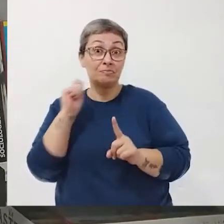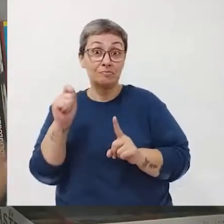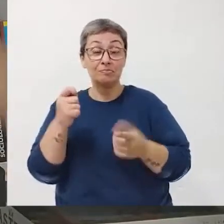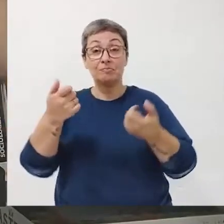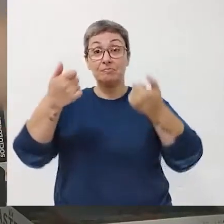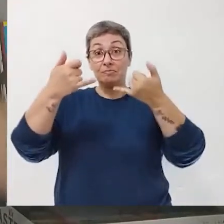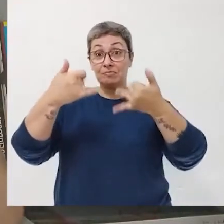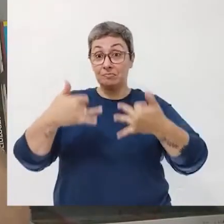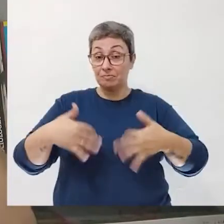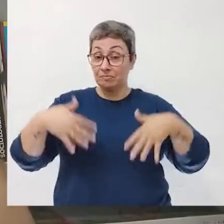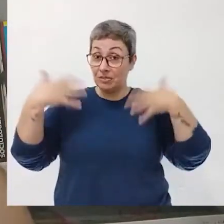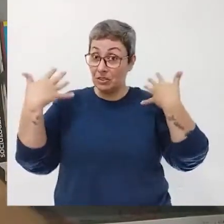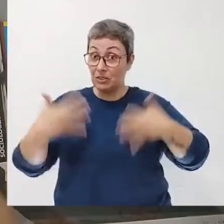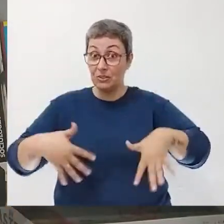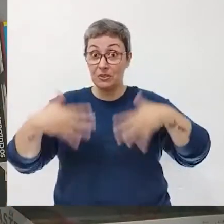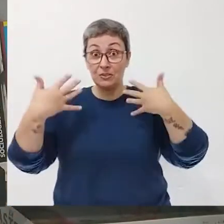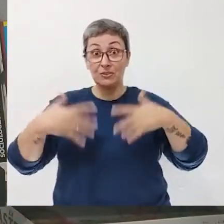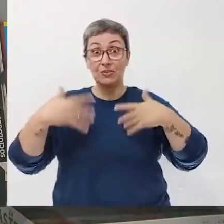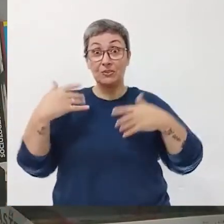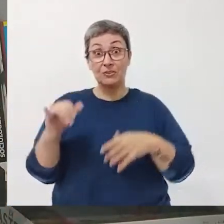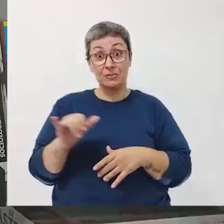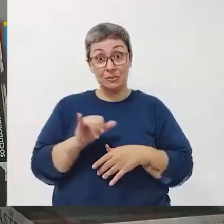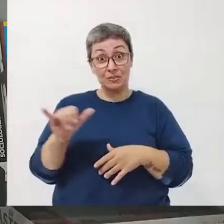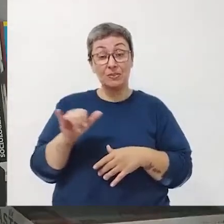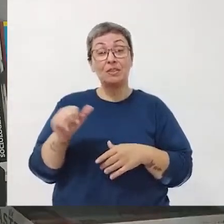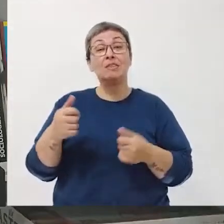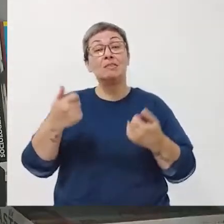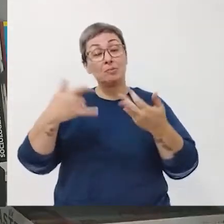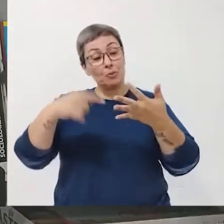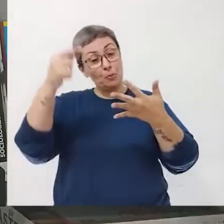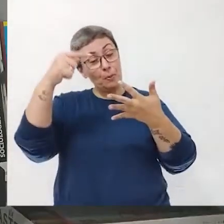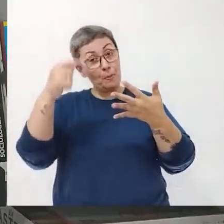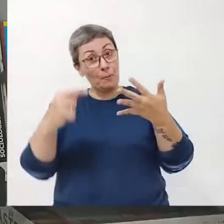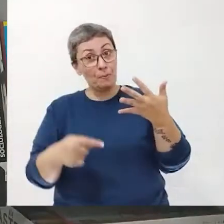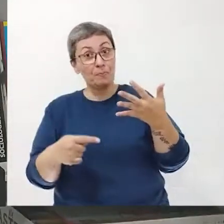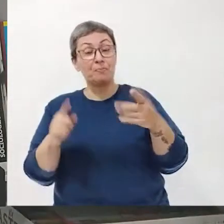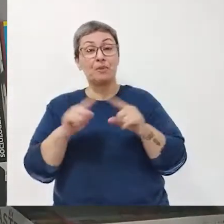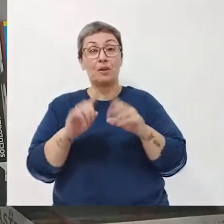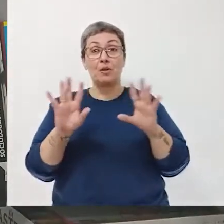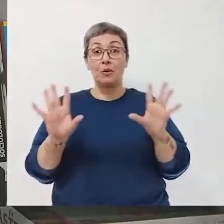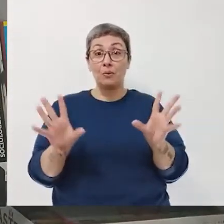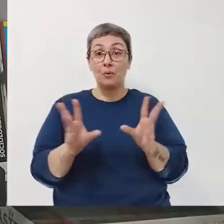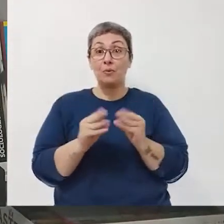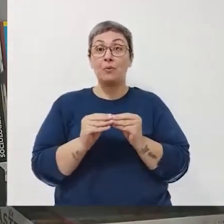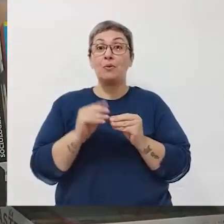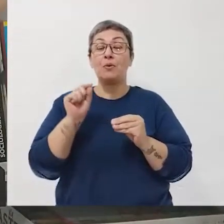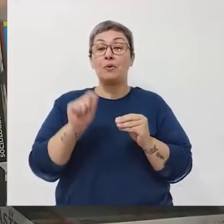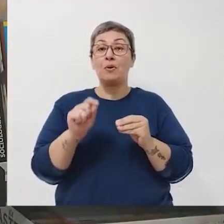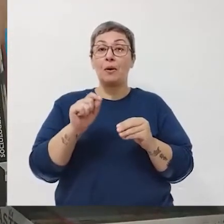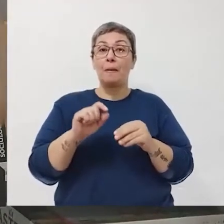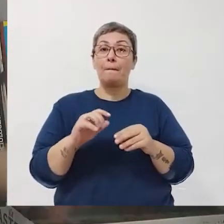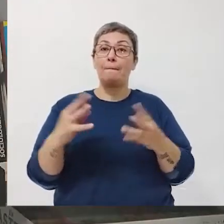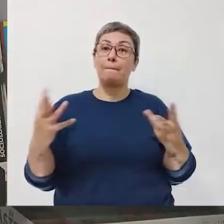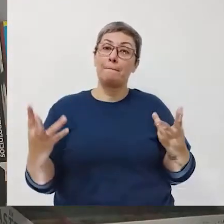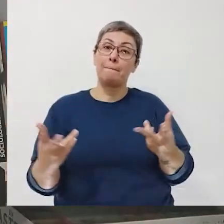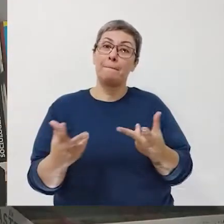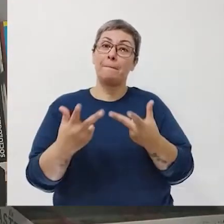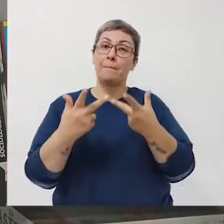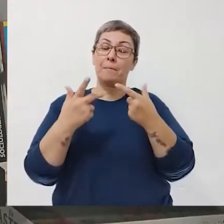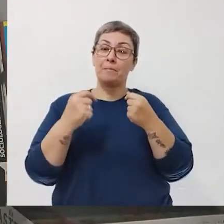gente falou muito sobre energia, falamos bastante coisa. Pra gente concluir, a gente vai ter uma